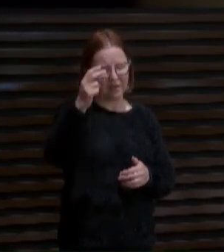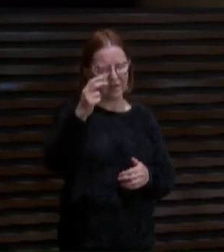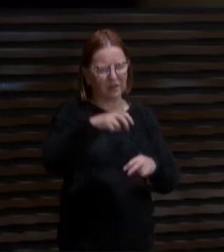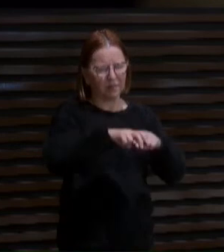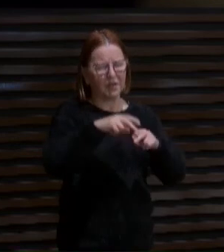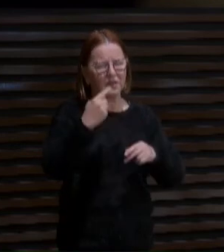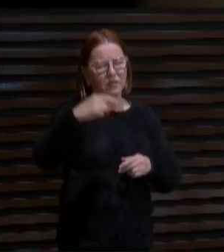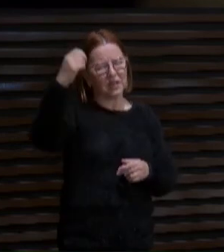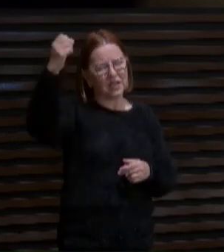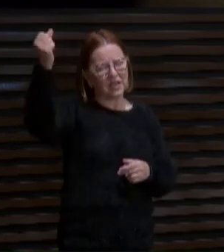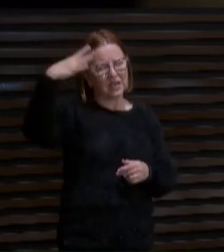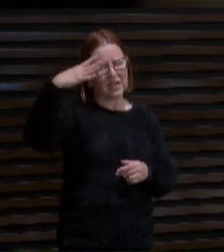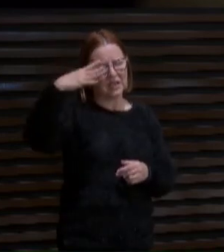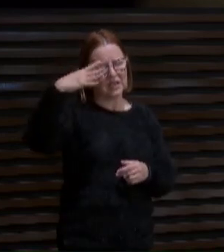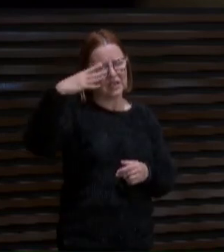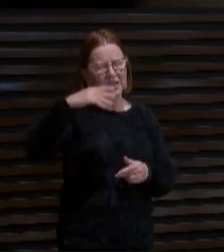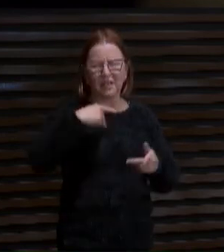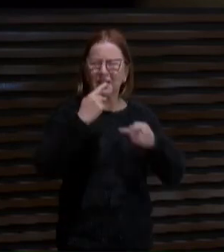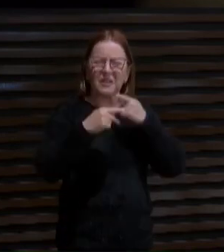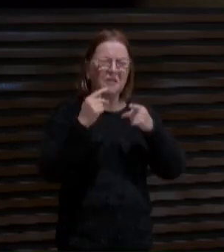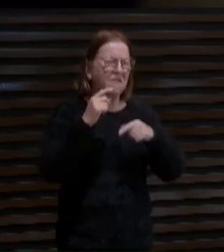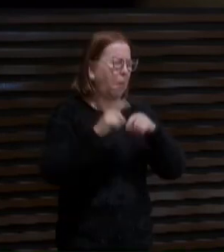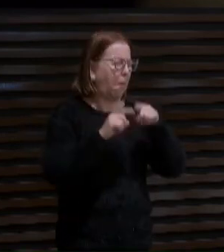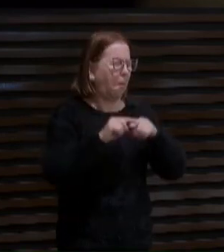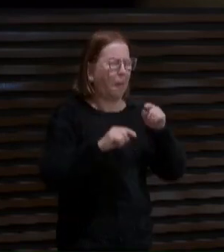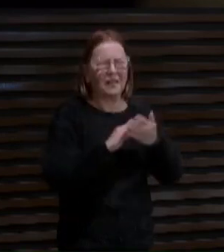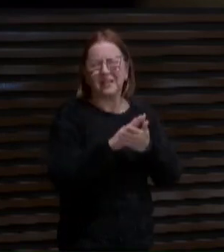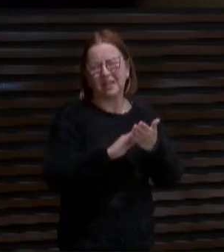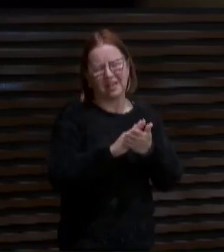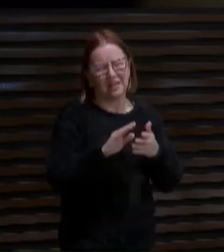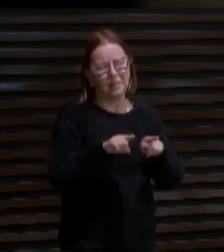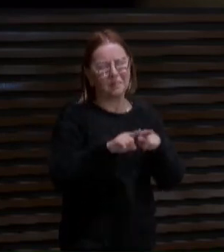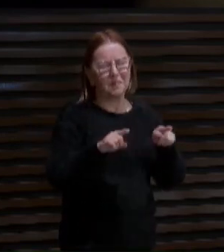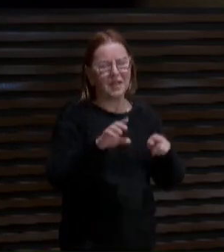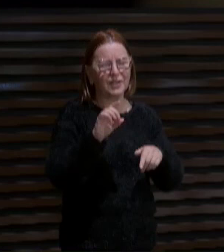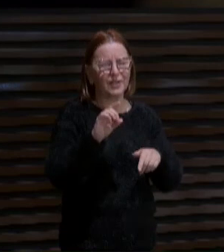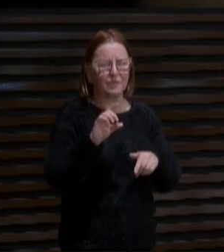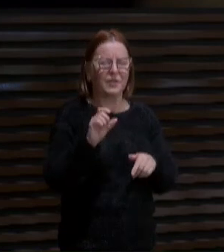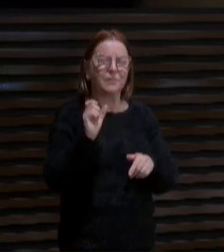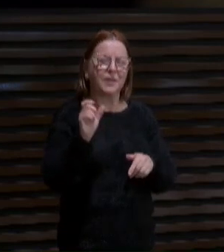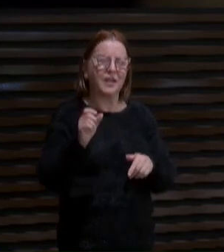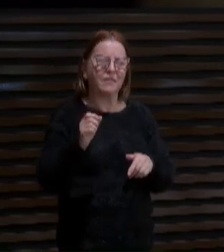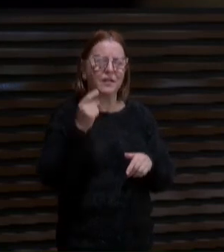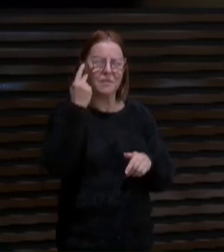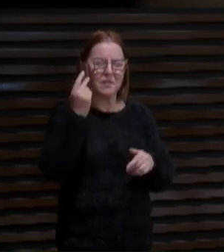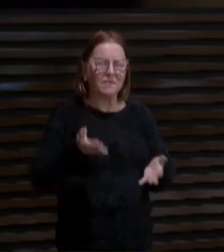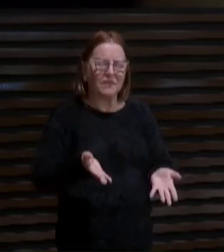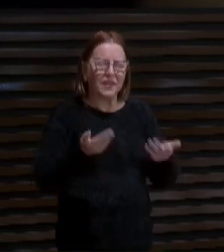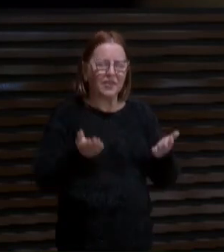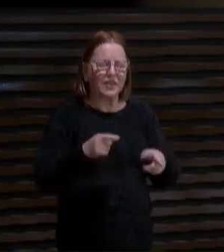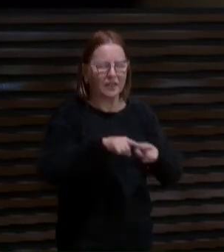não permitir que palavras torpes saiam da nossa boca mas que somente palavras que vão edificar aos